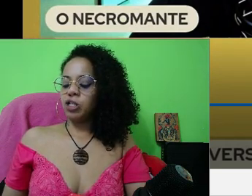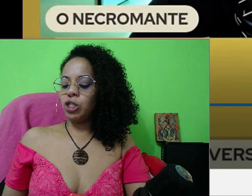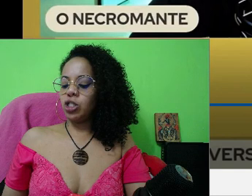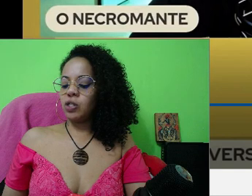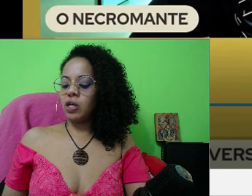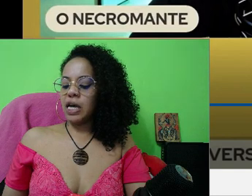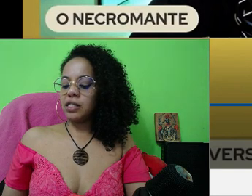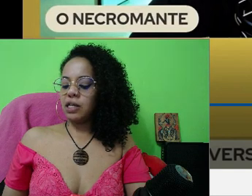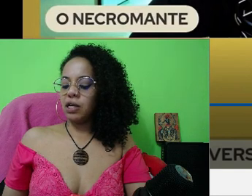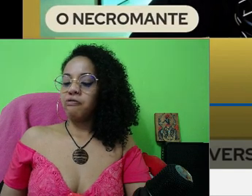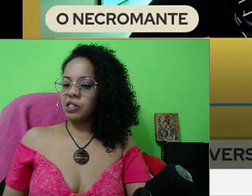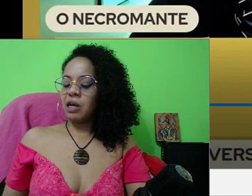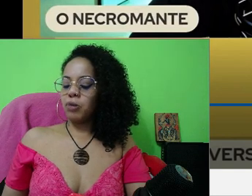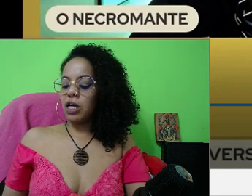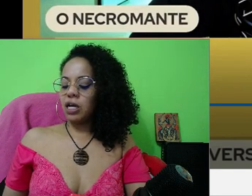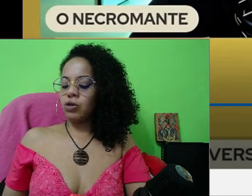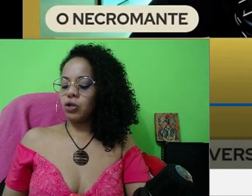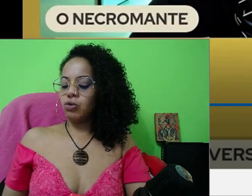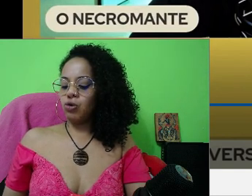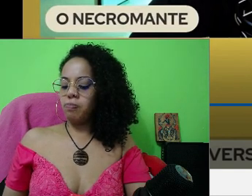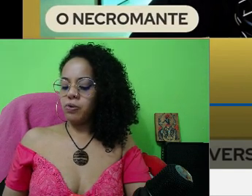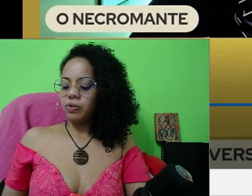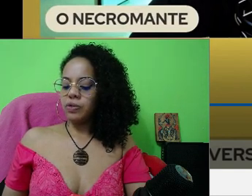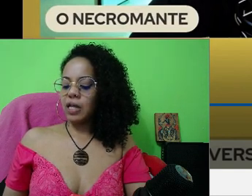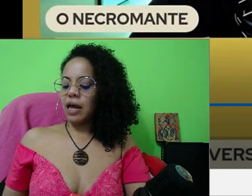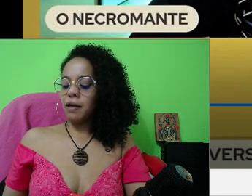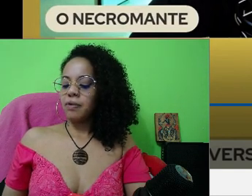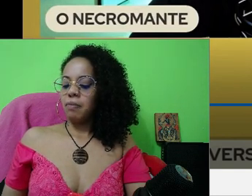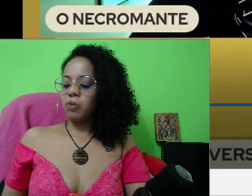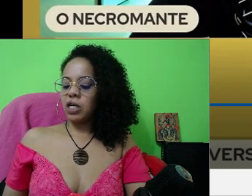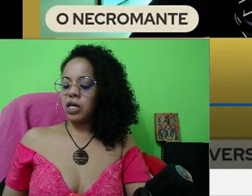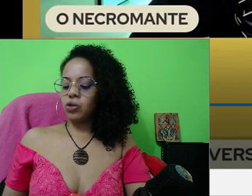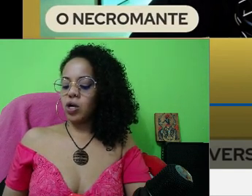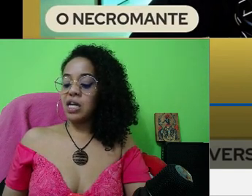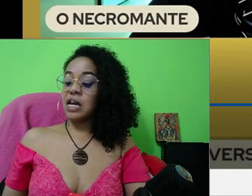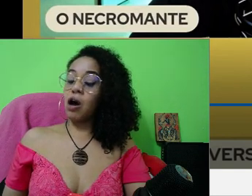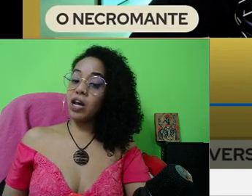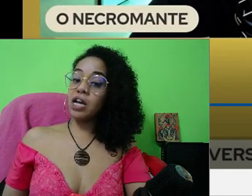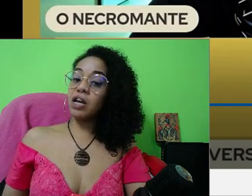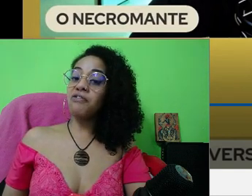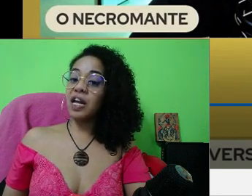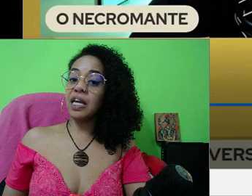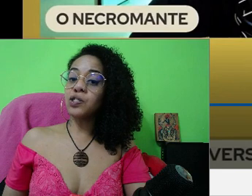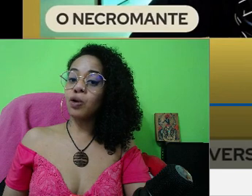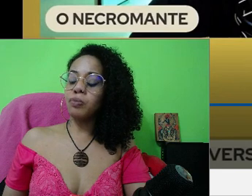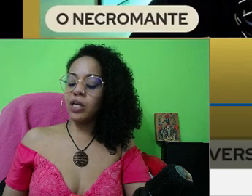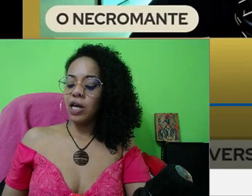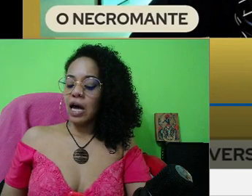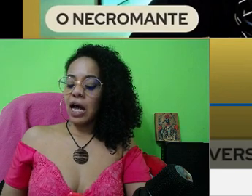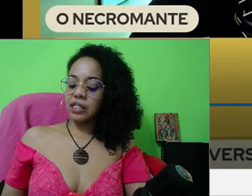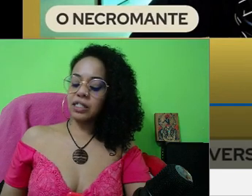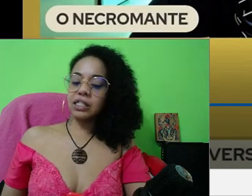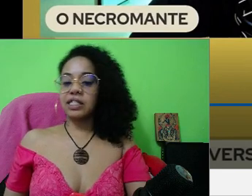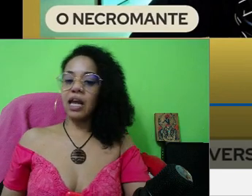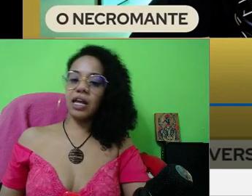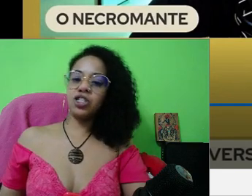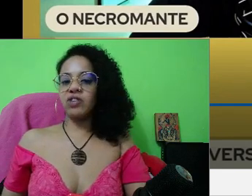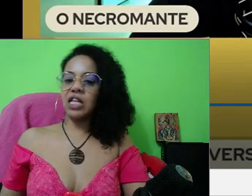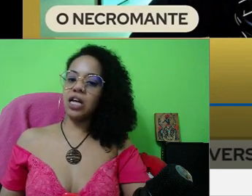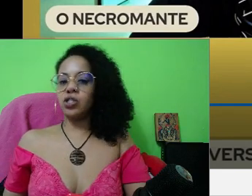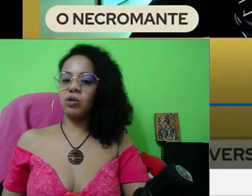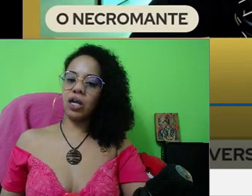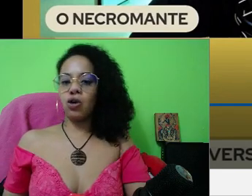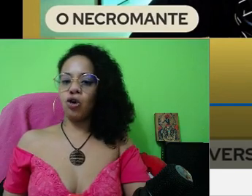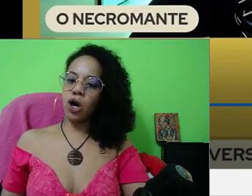Tá me chamando de desonesta você é moderador de um grupo né moderador e na hora que eu falei sobre as